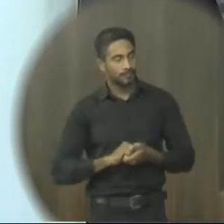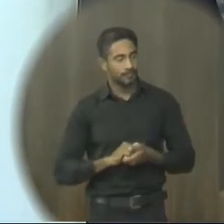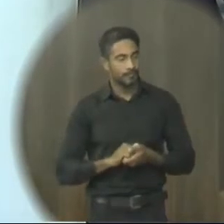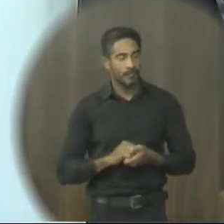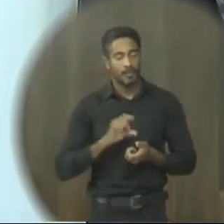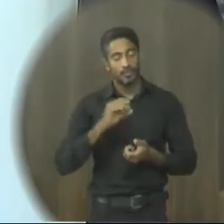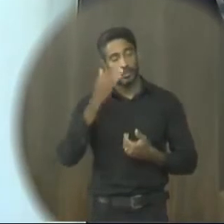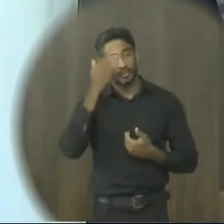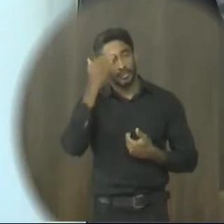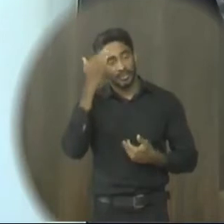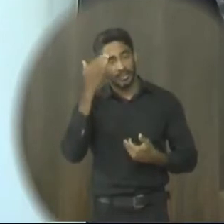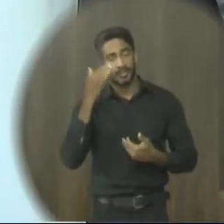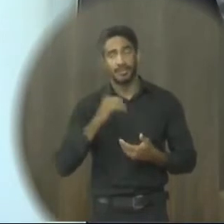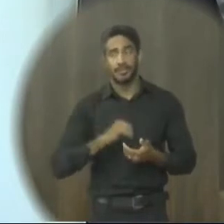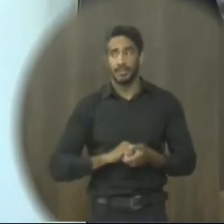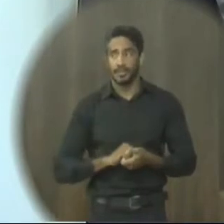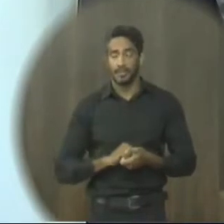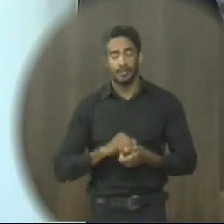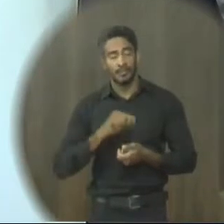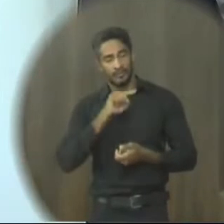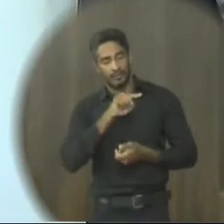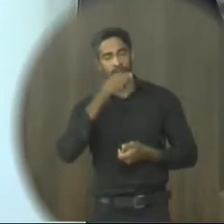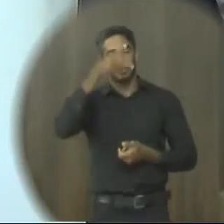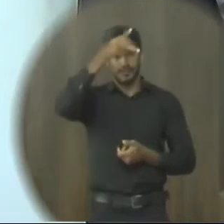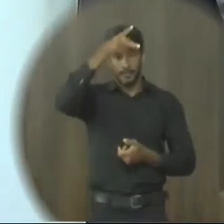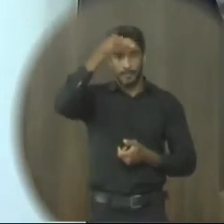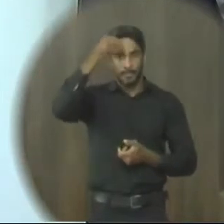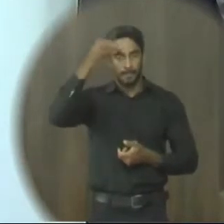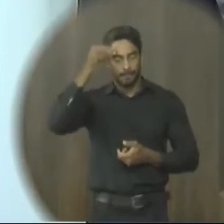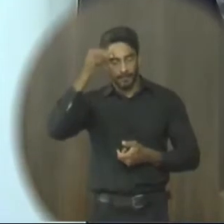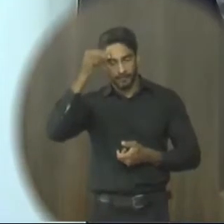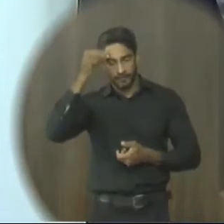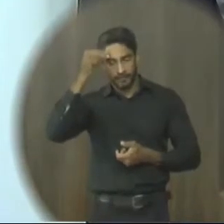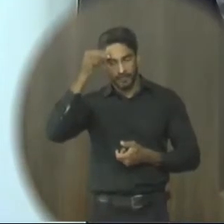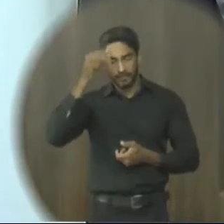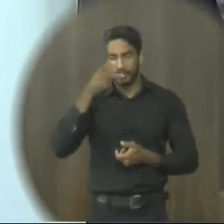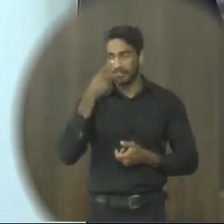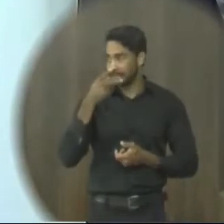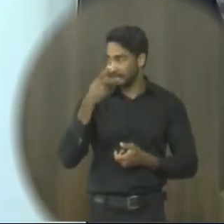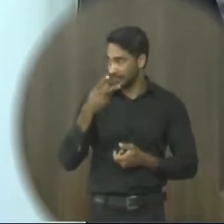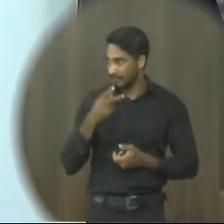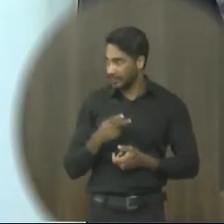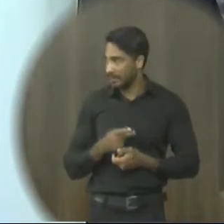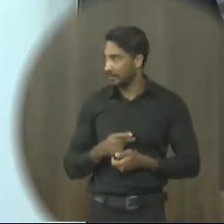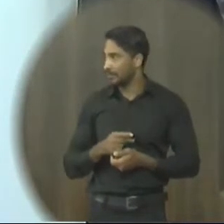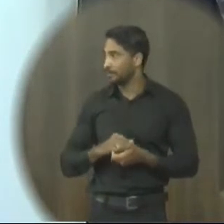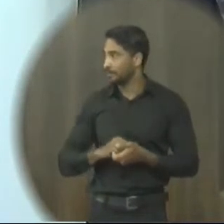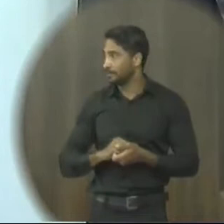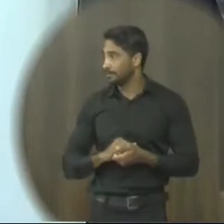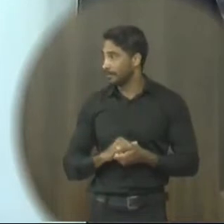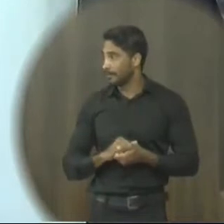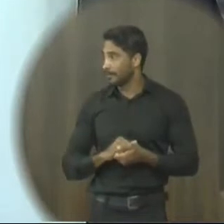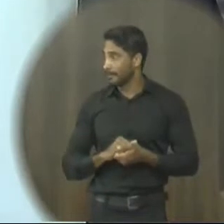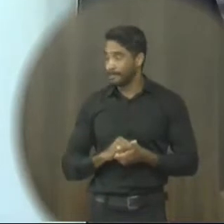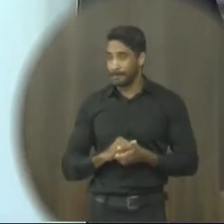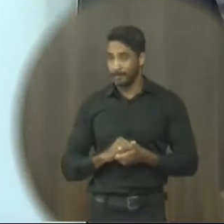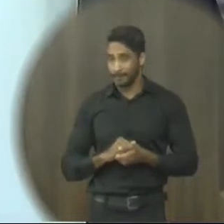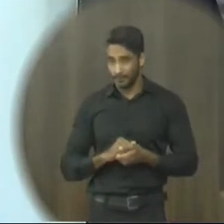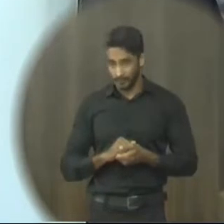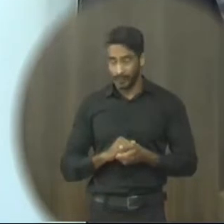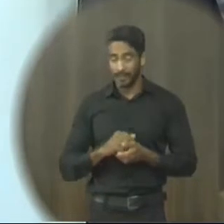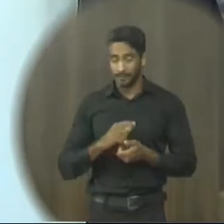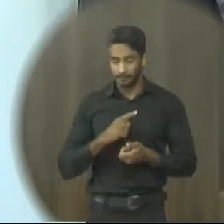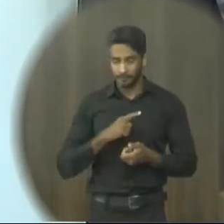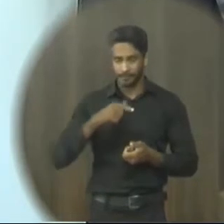Te agradecer mesmo, Ailson, você e o prefeito, você acabou de falar aí, uma comunidade nas queimadas. Eu